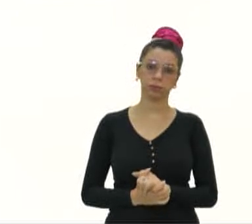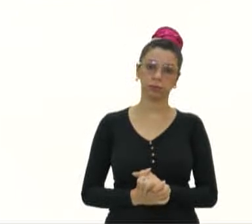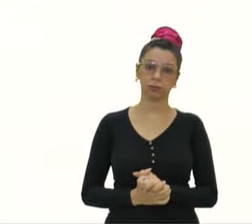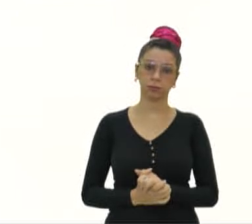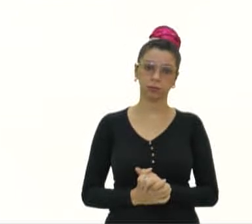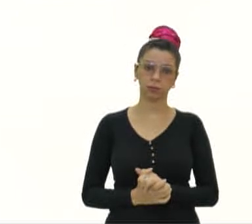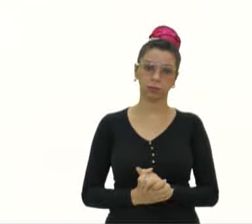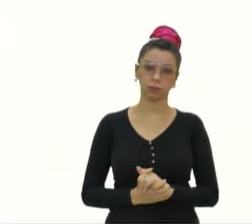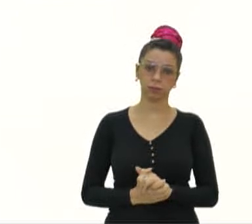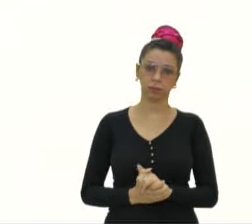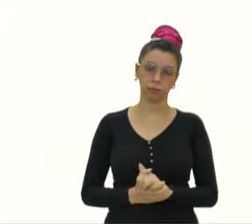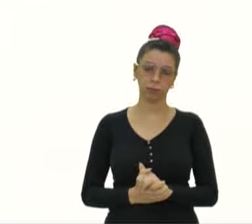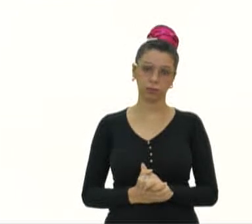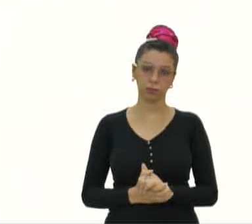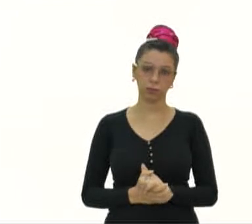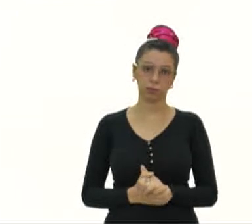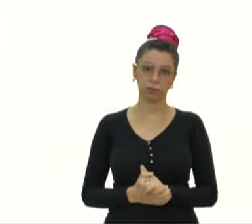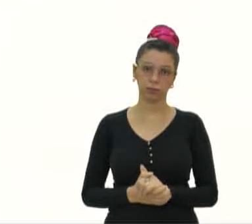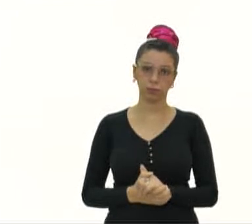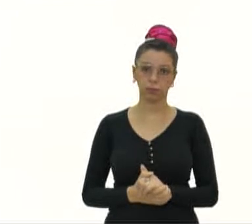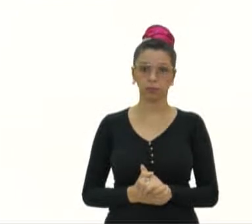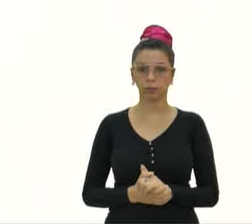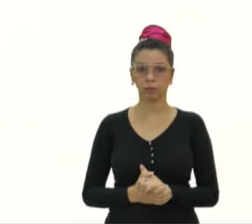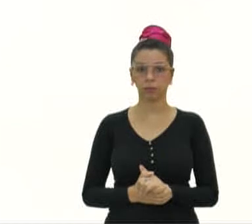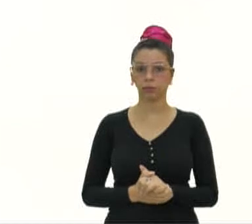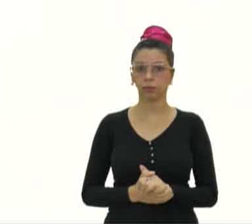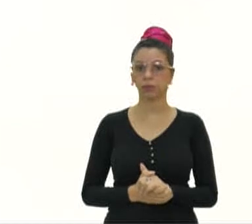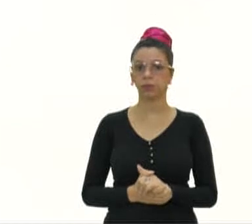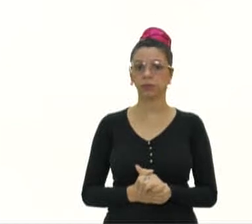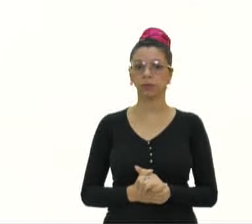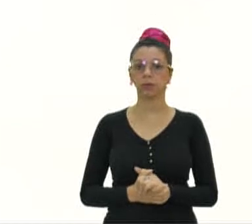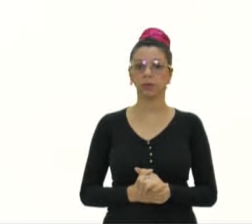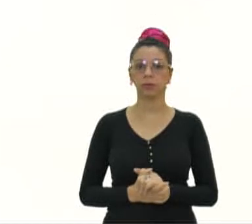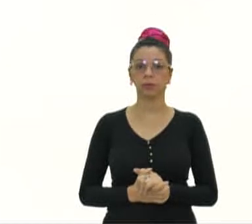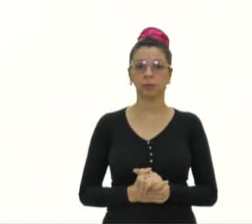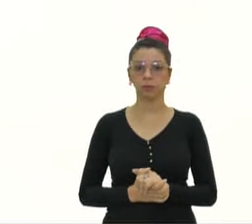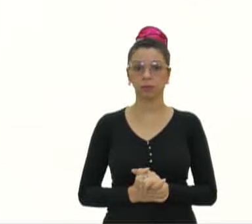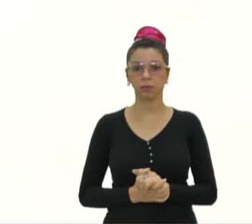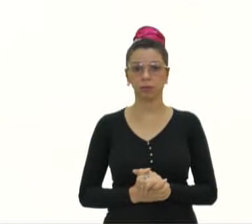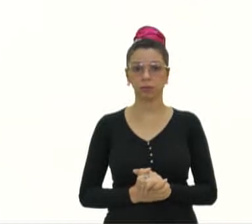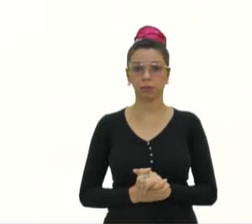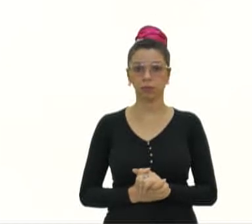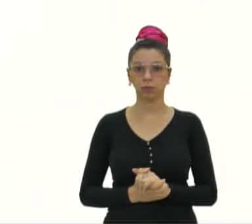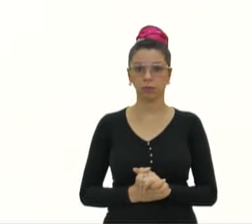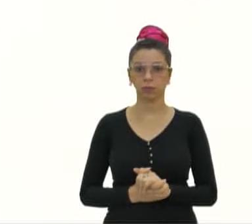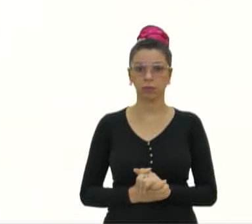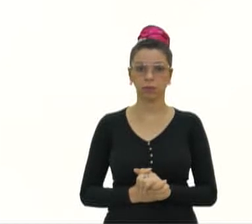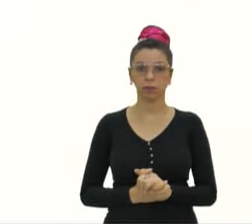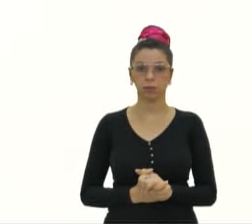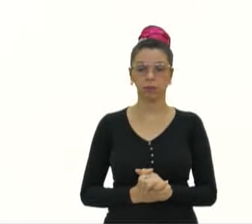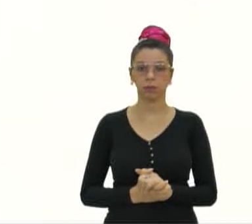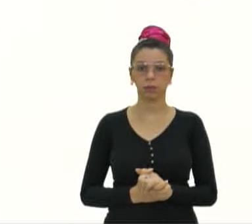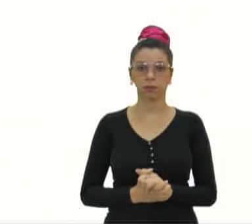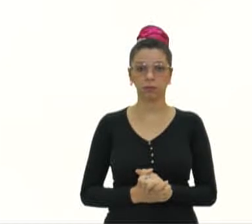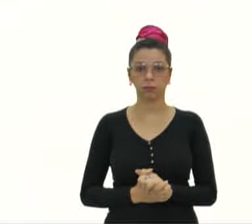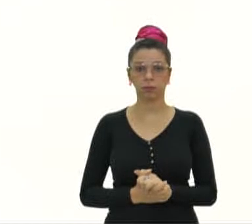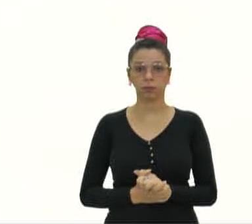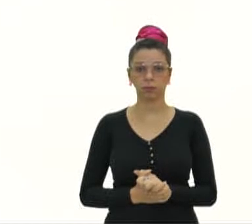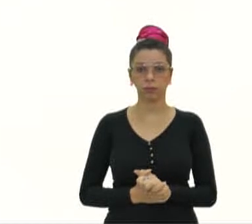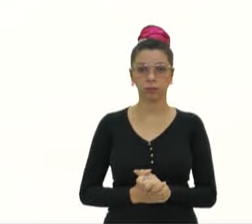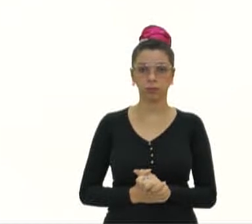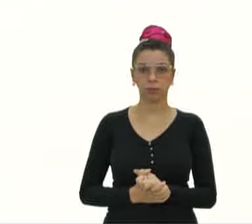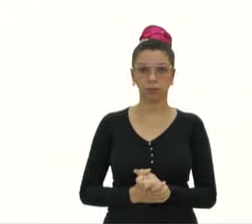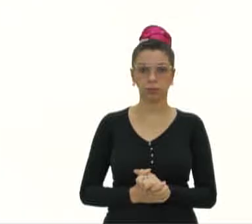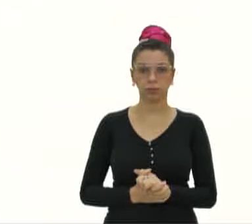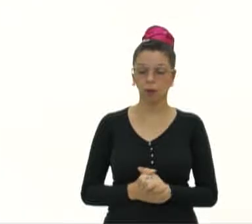cathode emitter and radiated cardboard, proving the particles of light passed through solid objects.